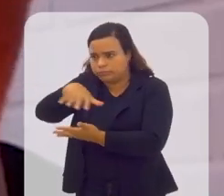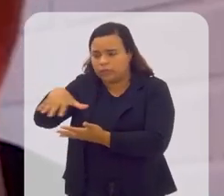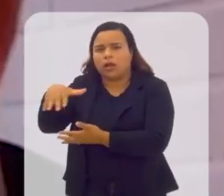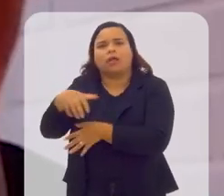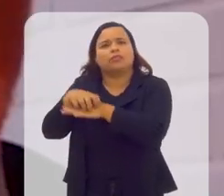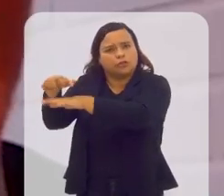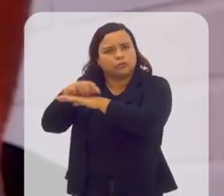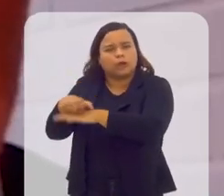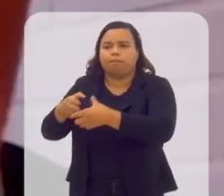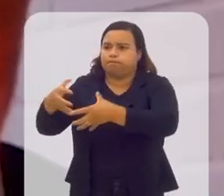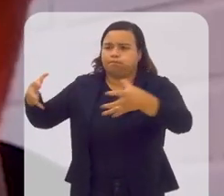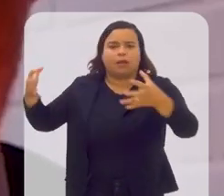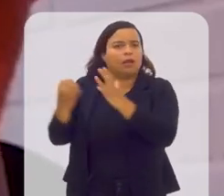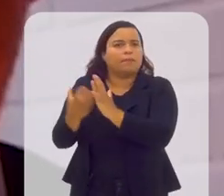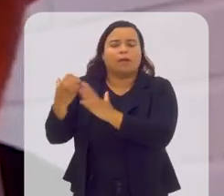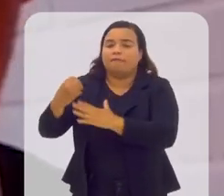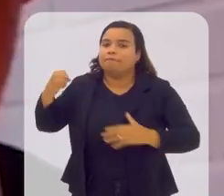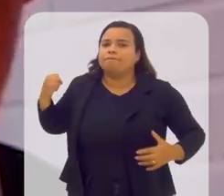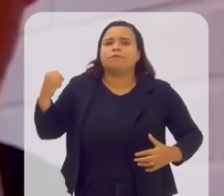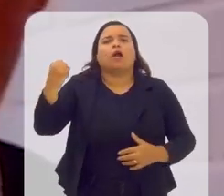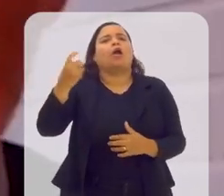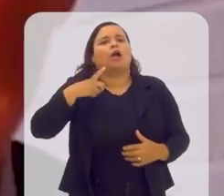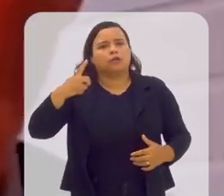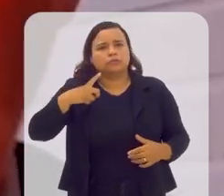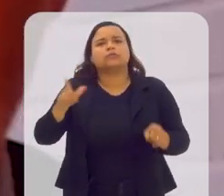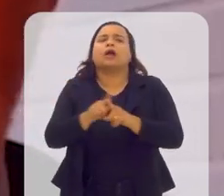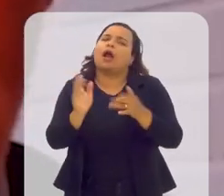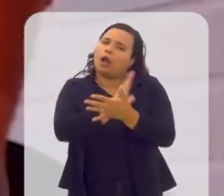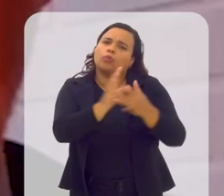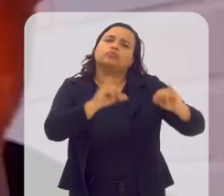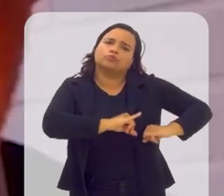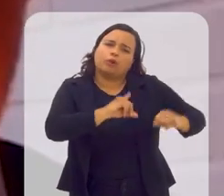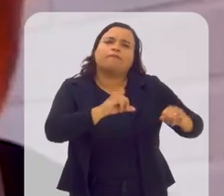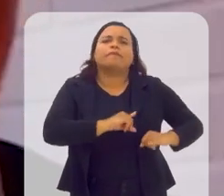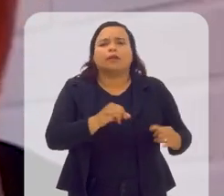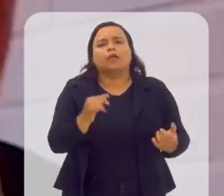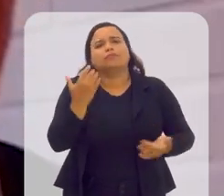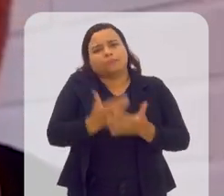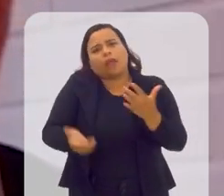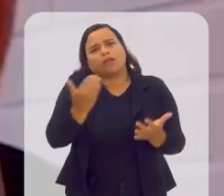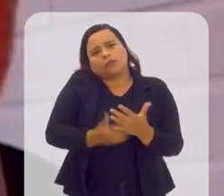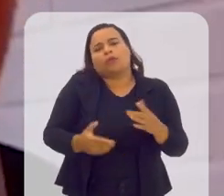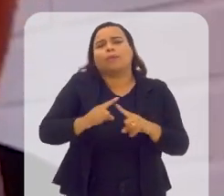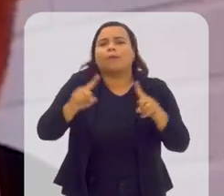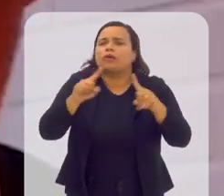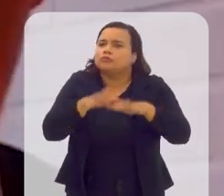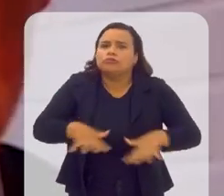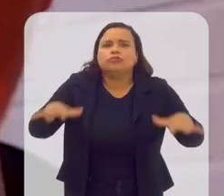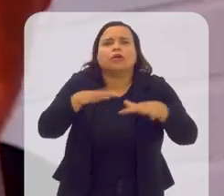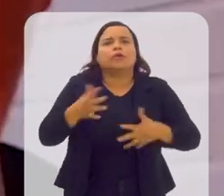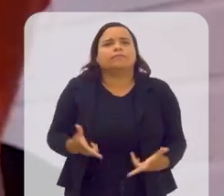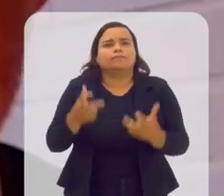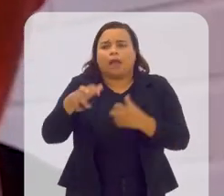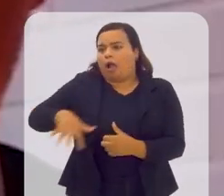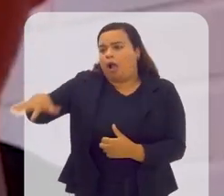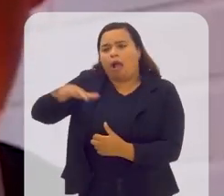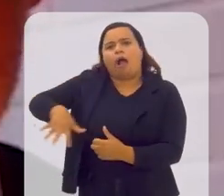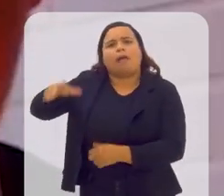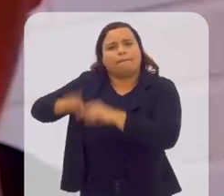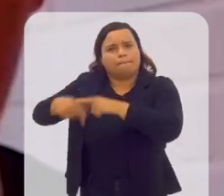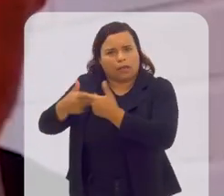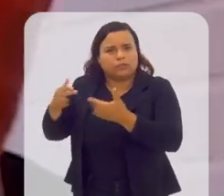tiveram um crescimento muito grande, né? E outros sofreram também, não vou dizer que não sofreram, mas, de forma geral, o setor de